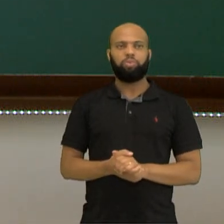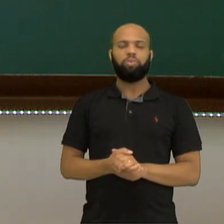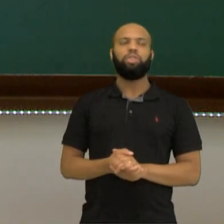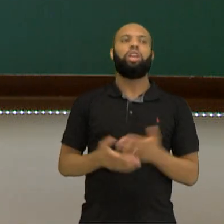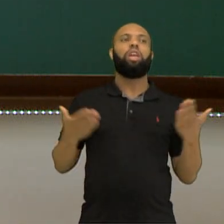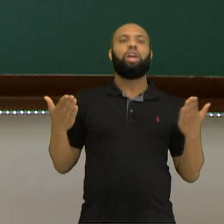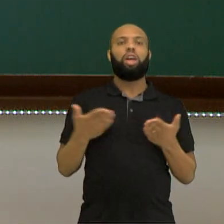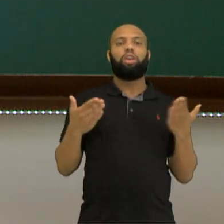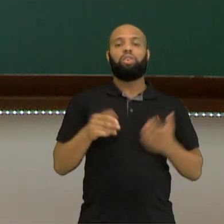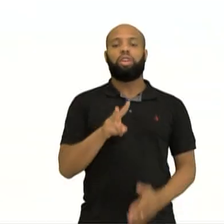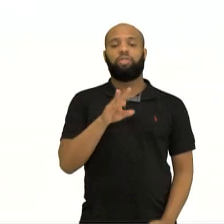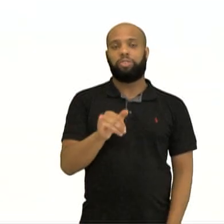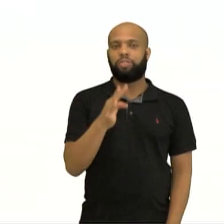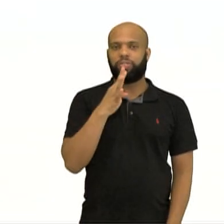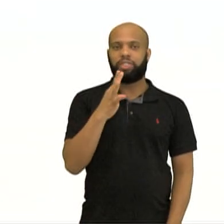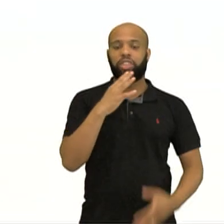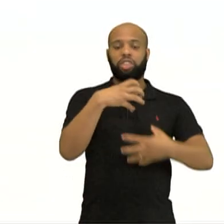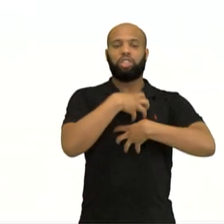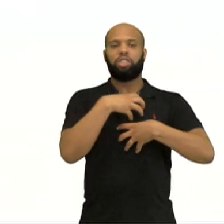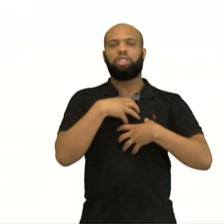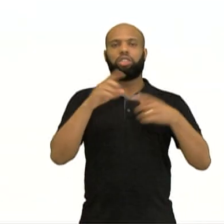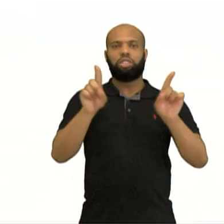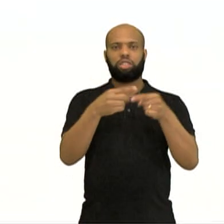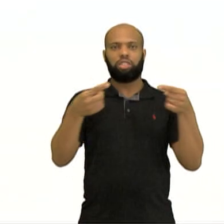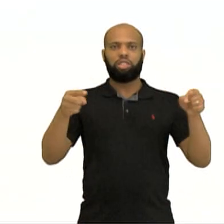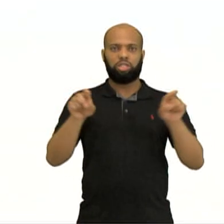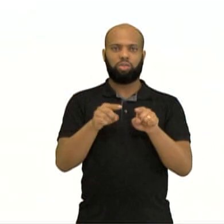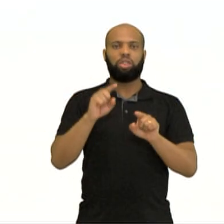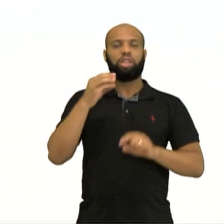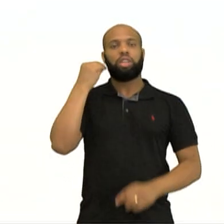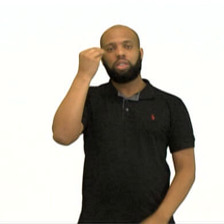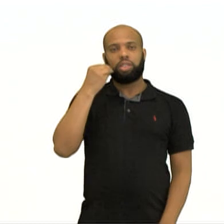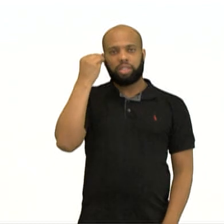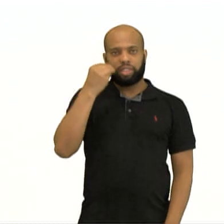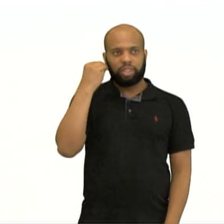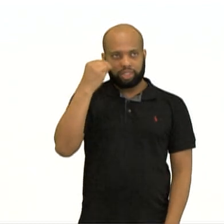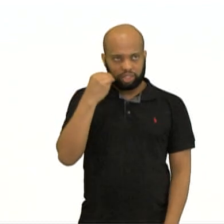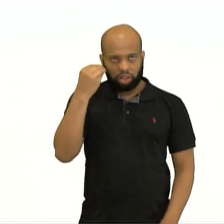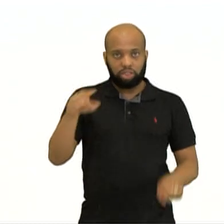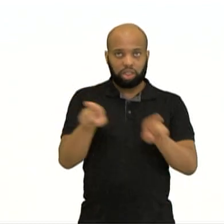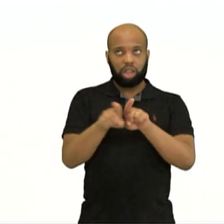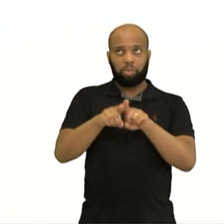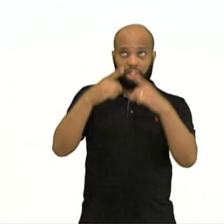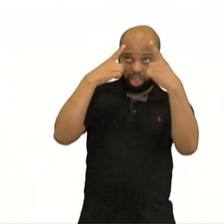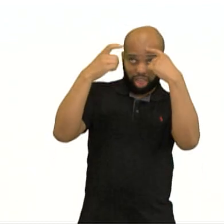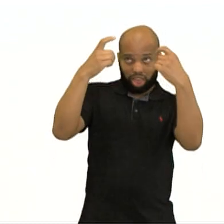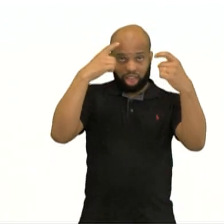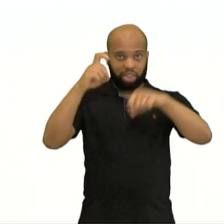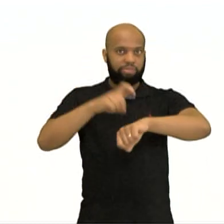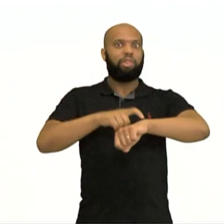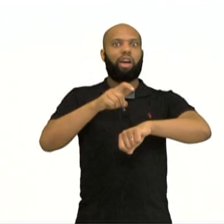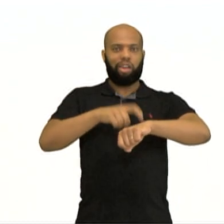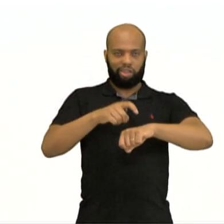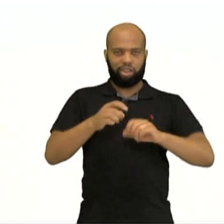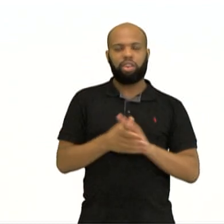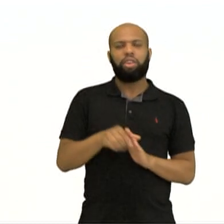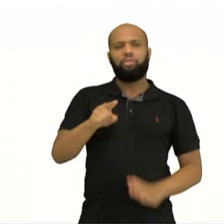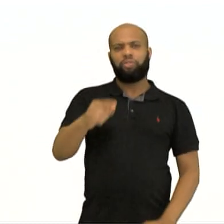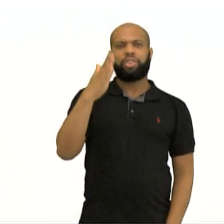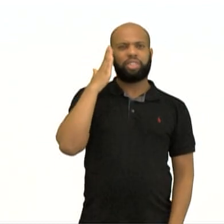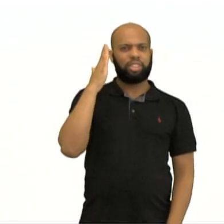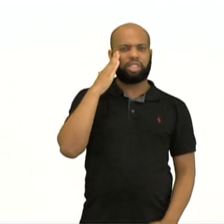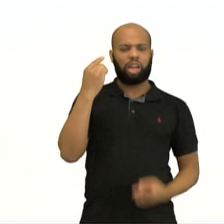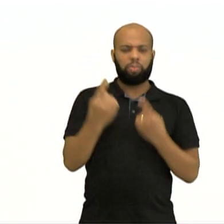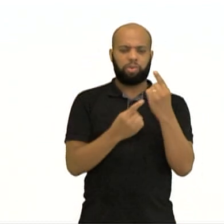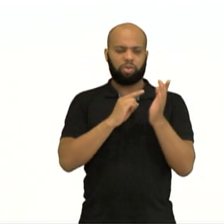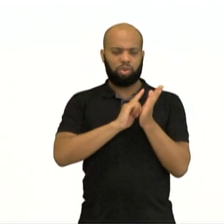Pessoal, vamos agora conhecer um estilo musical que a experimentação e o improviso são a sua essência. Você sabe de qual